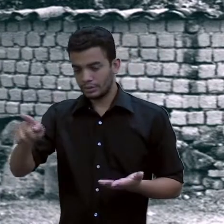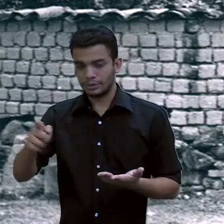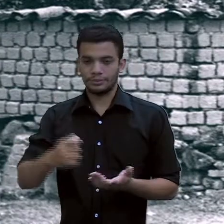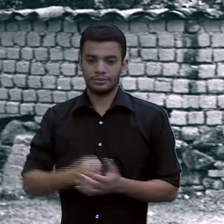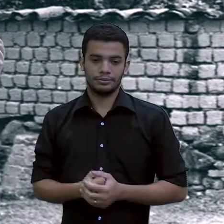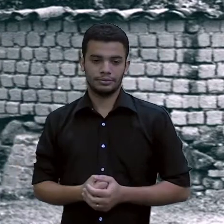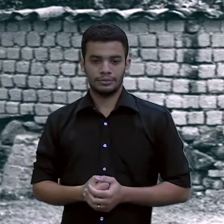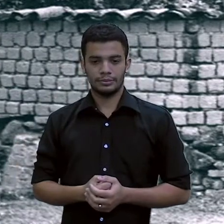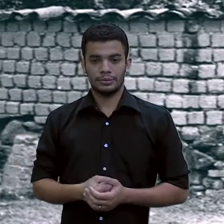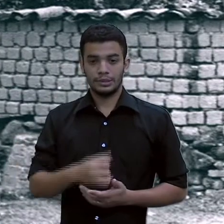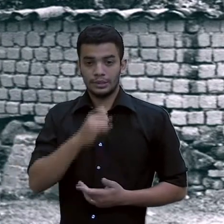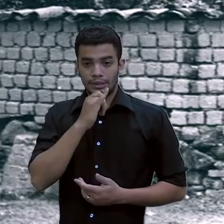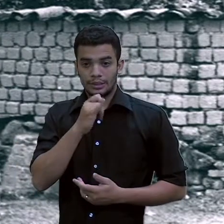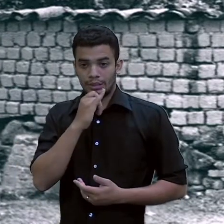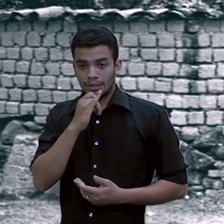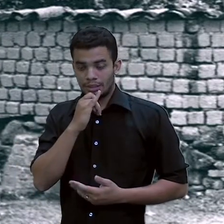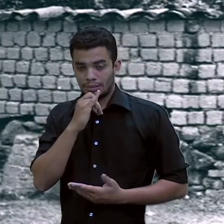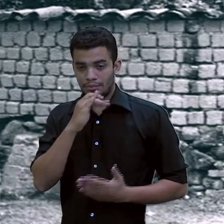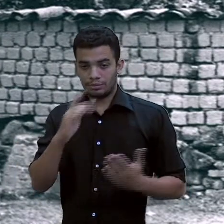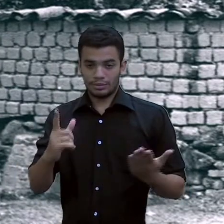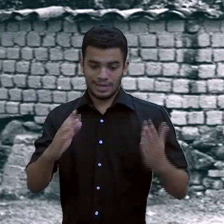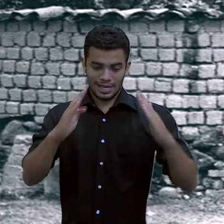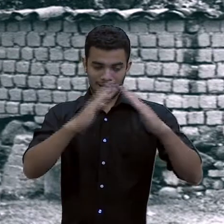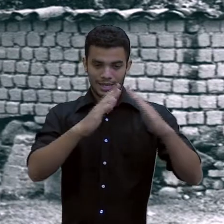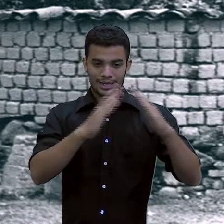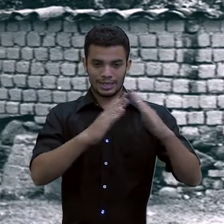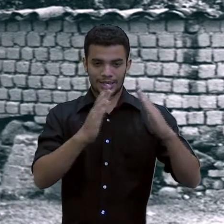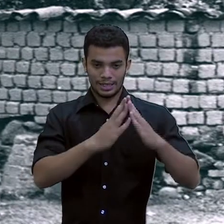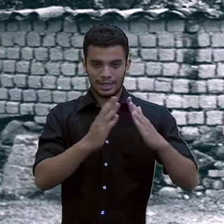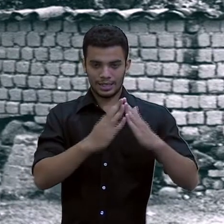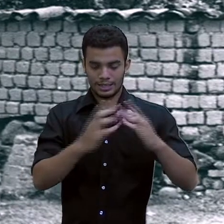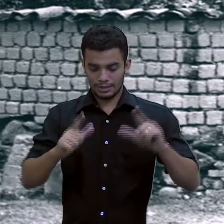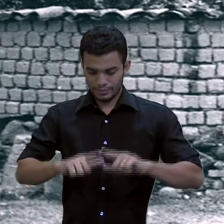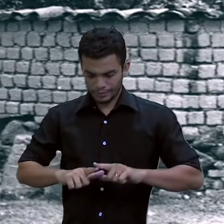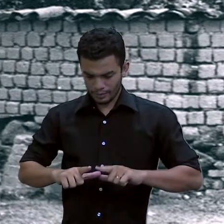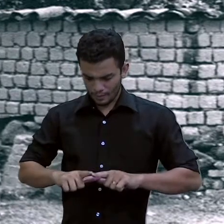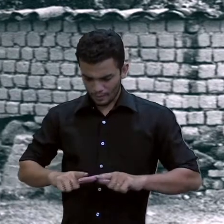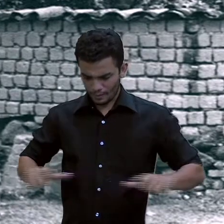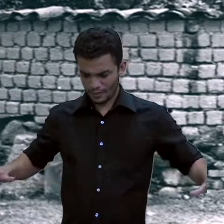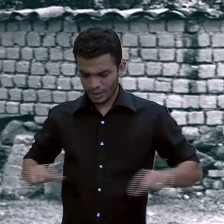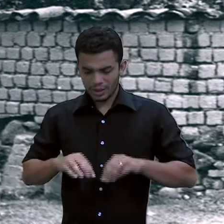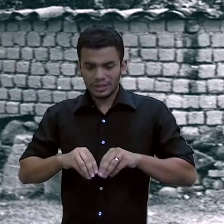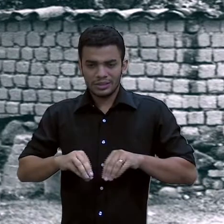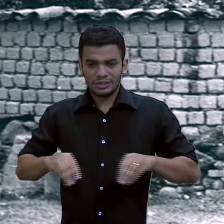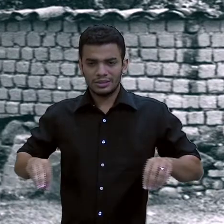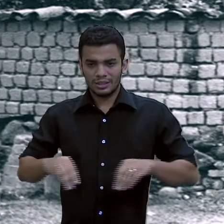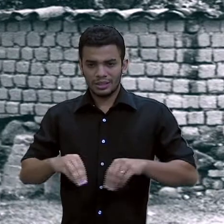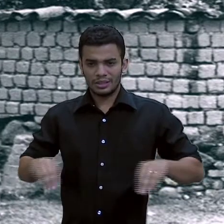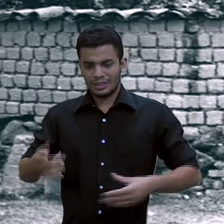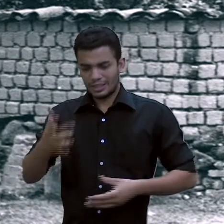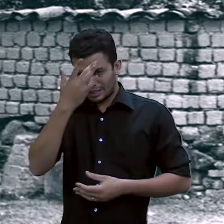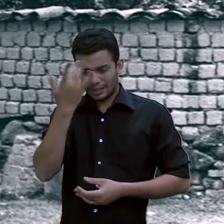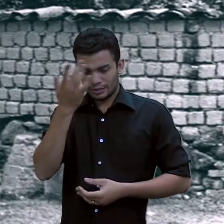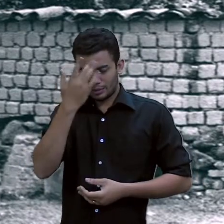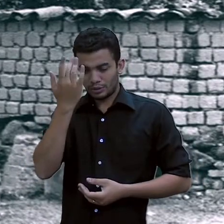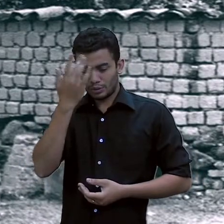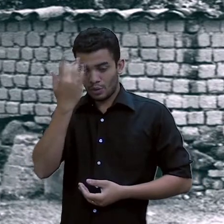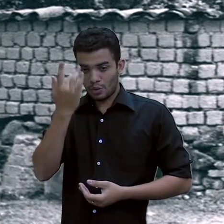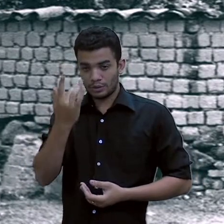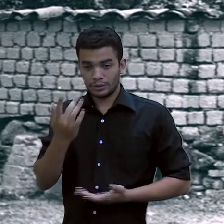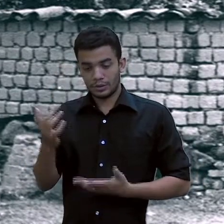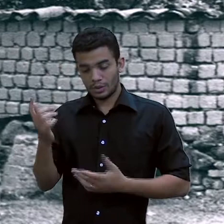havia poucas portas, janelas e mobílias. Eles costumavam dormir em redes e os utensílios de